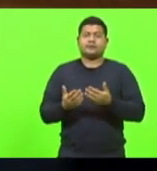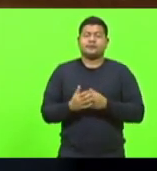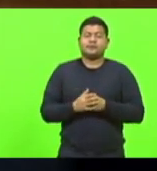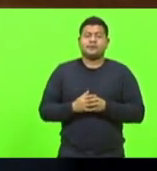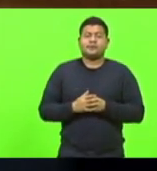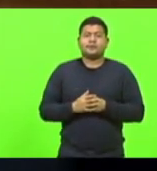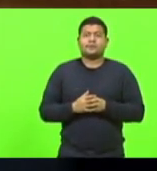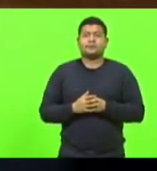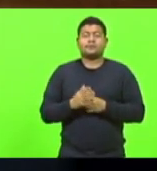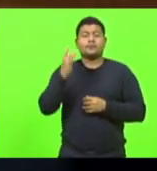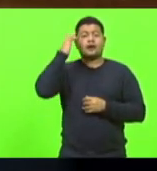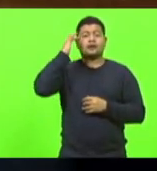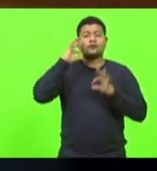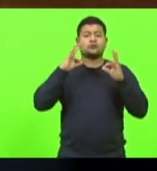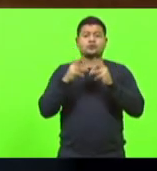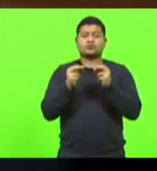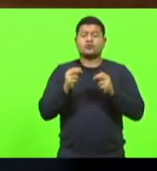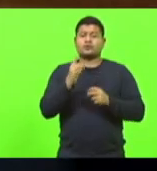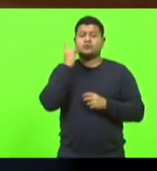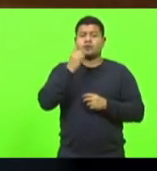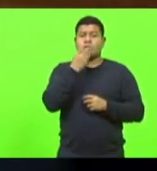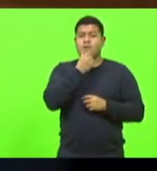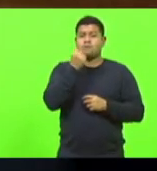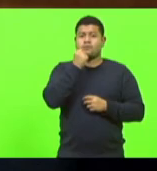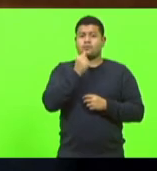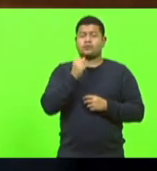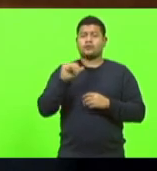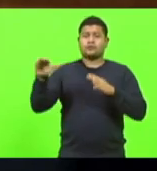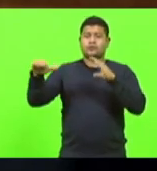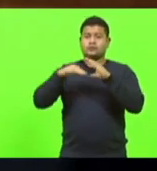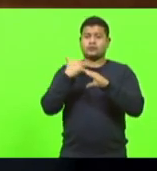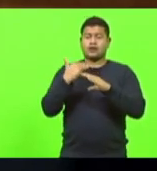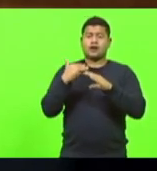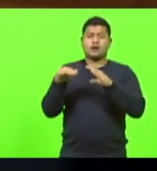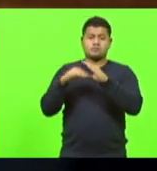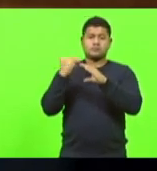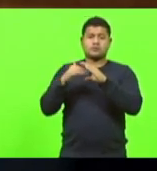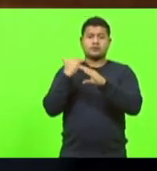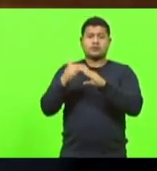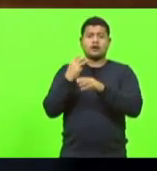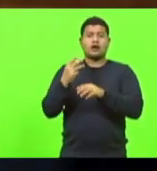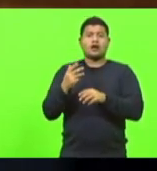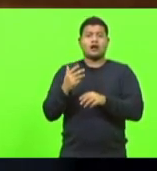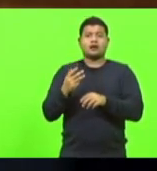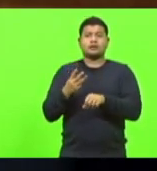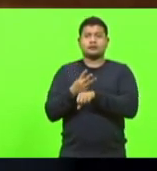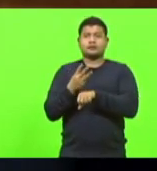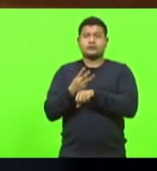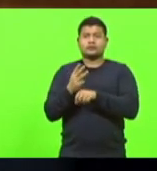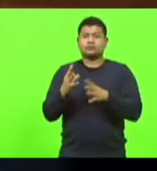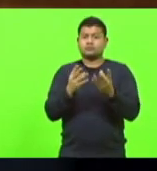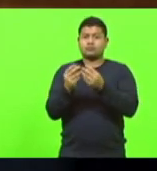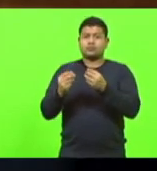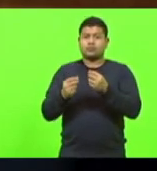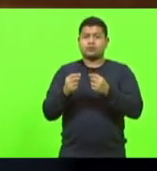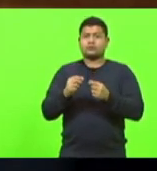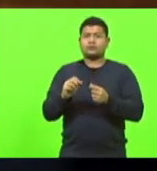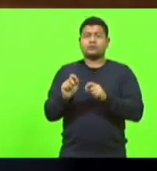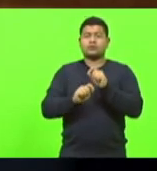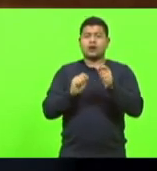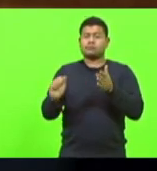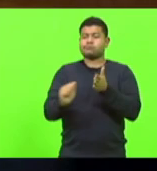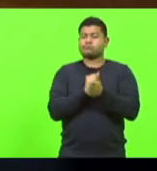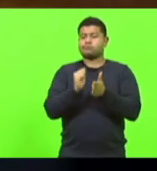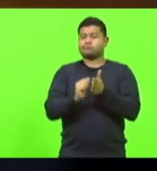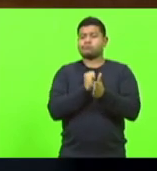que todos nós deputados e deputadas receberam mensagens no celulares e muitos não leram apenas apagaram